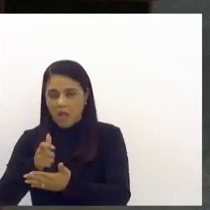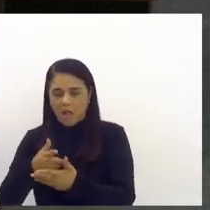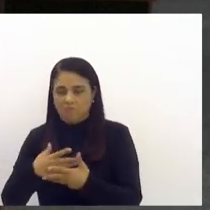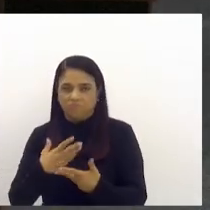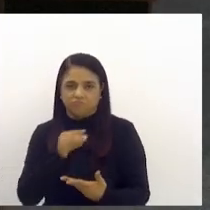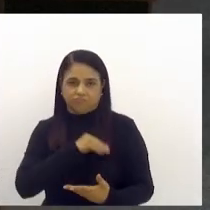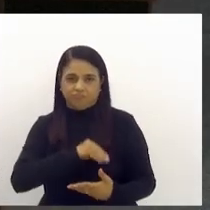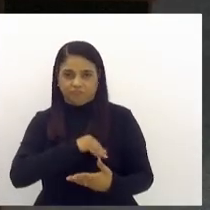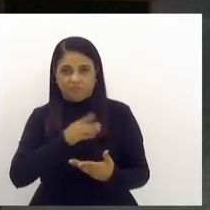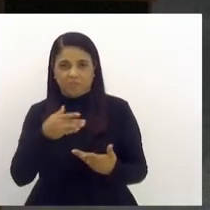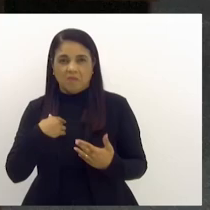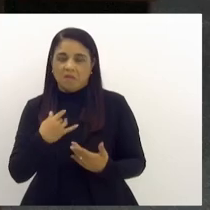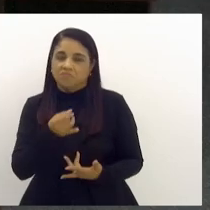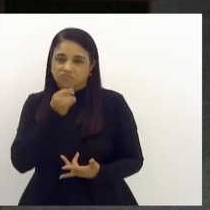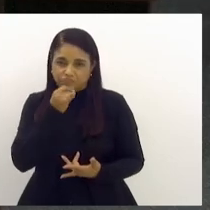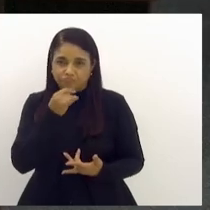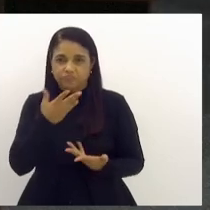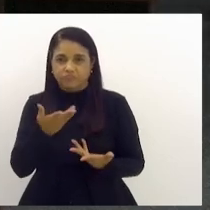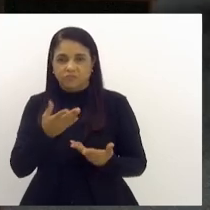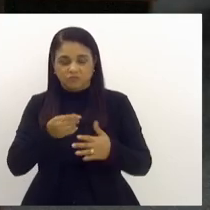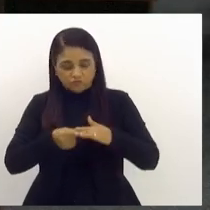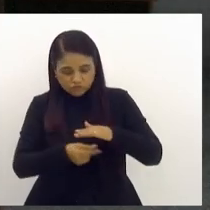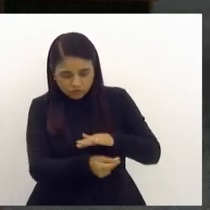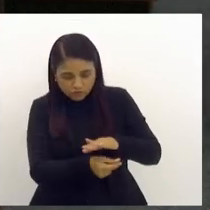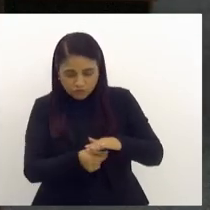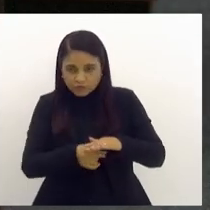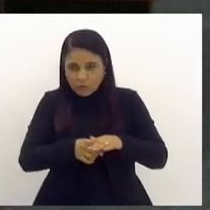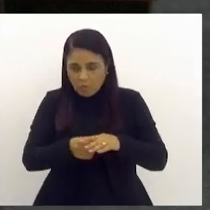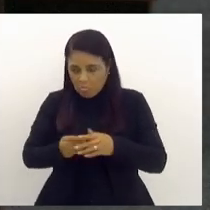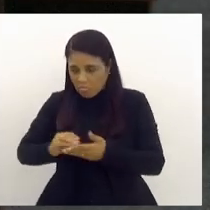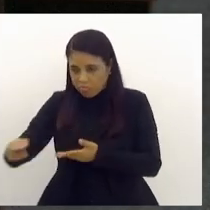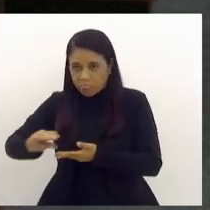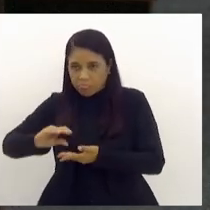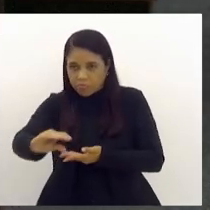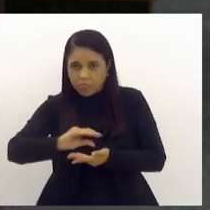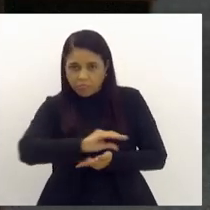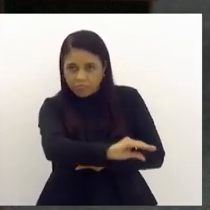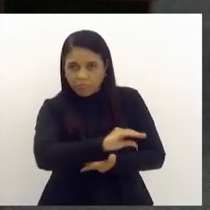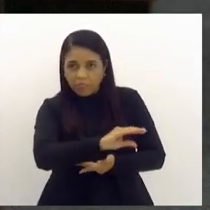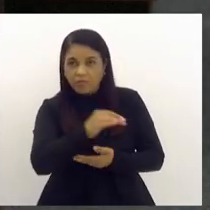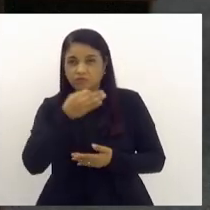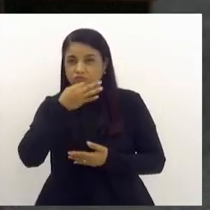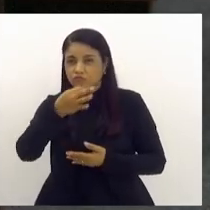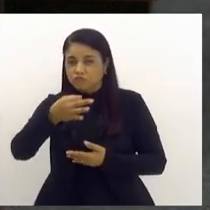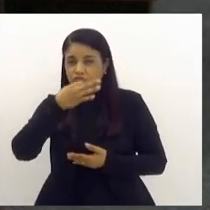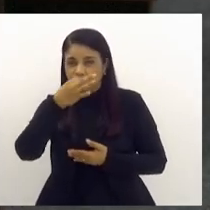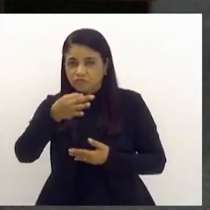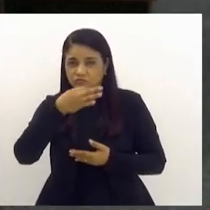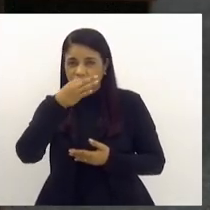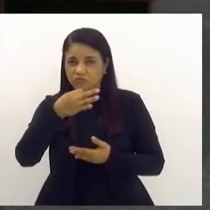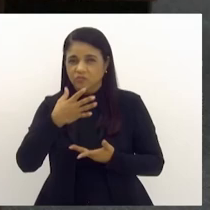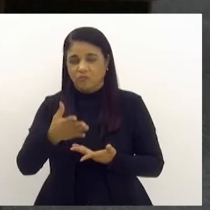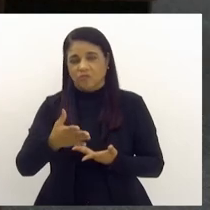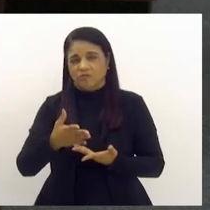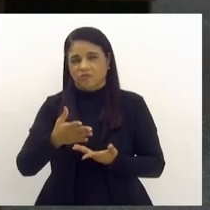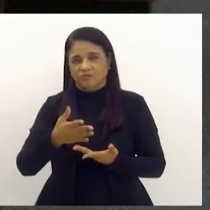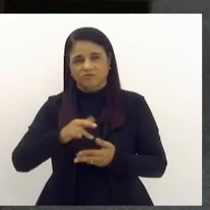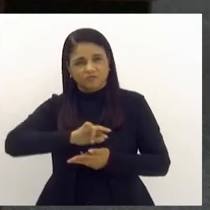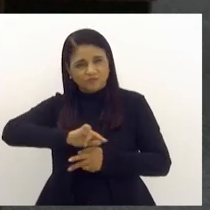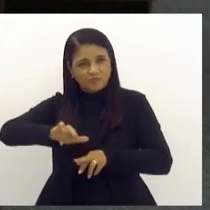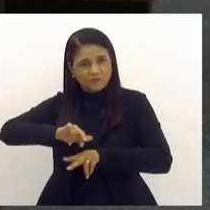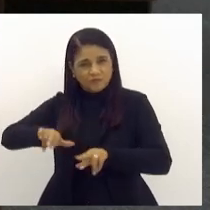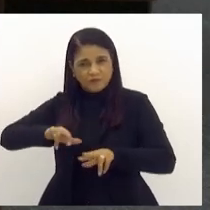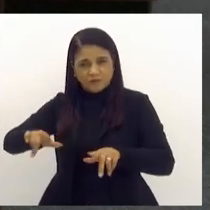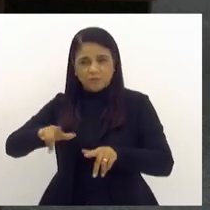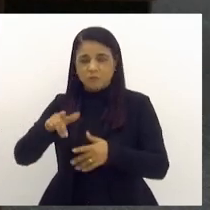é lamentável que a gente precise desmontar o fundo, inclusive com algumas sugestões, no mínimo, carnavalescas, por conta